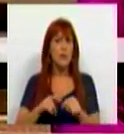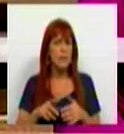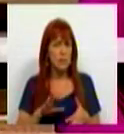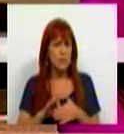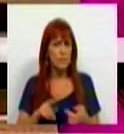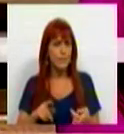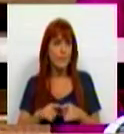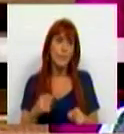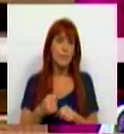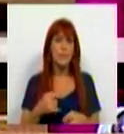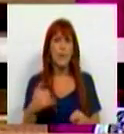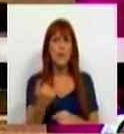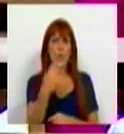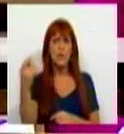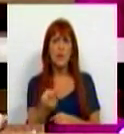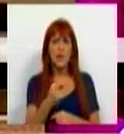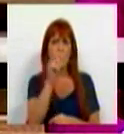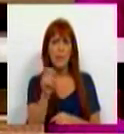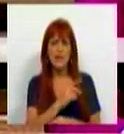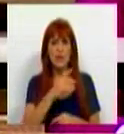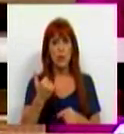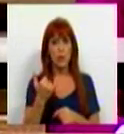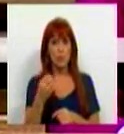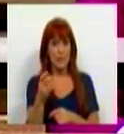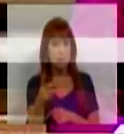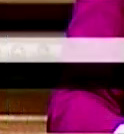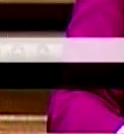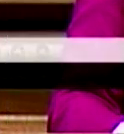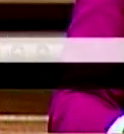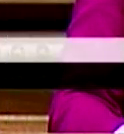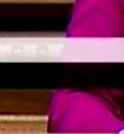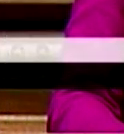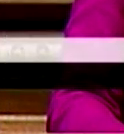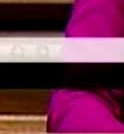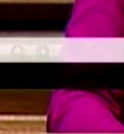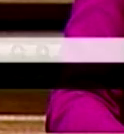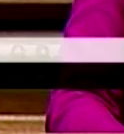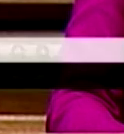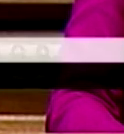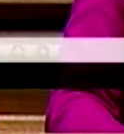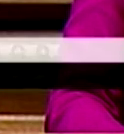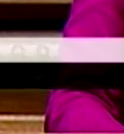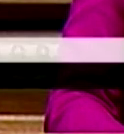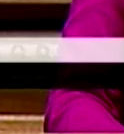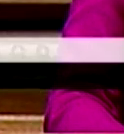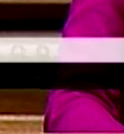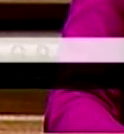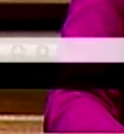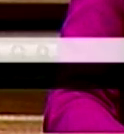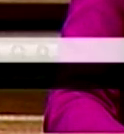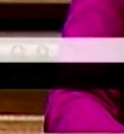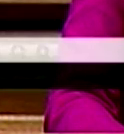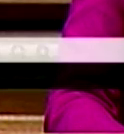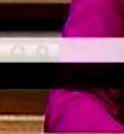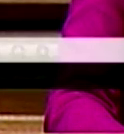contamos abrir nos segundos e terceiros trimestres de 2016. Em fase de projeto ou de concurso de empreitada, encontram-se 12 futuras lojas de